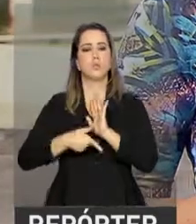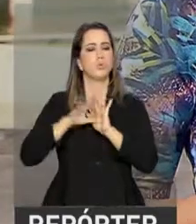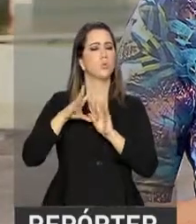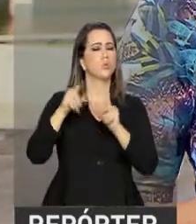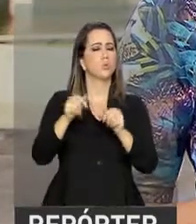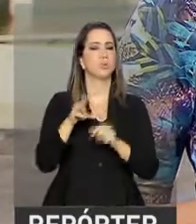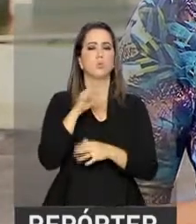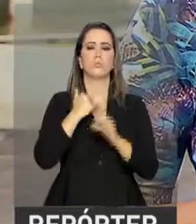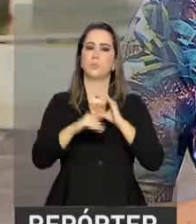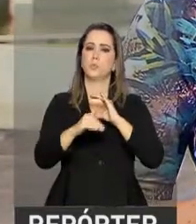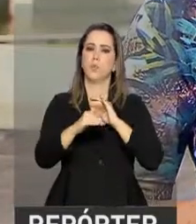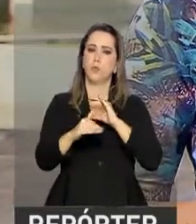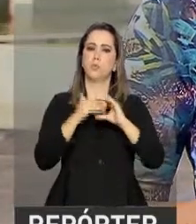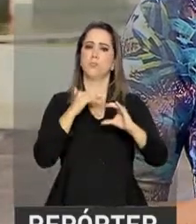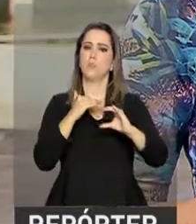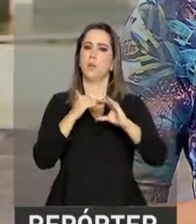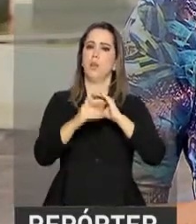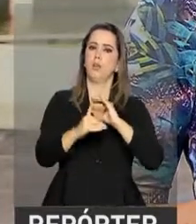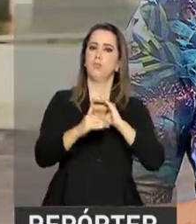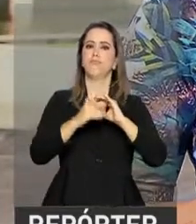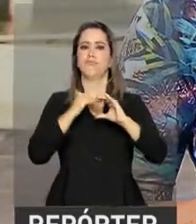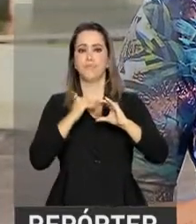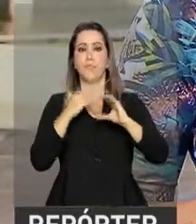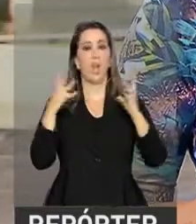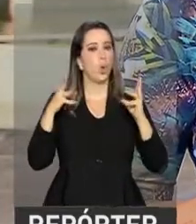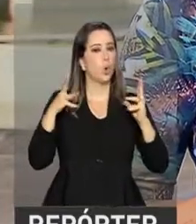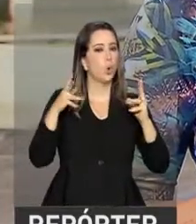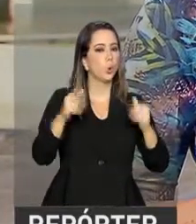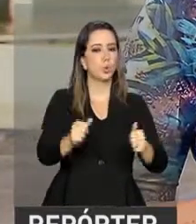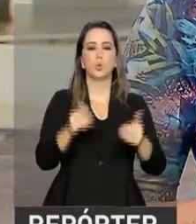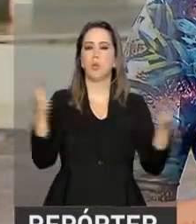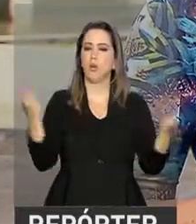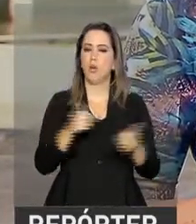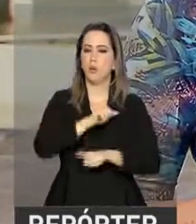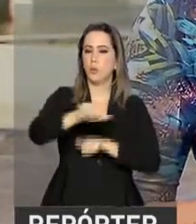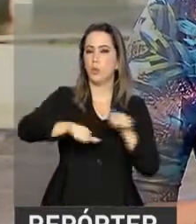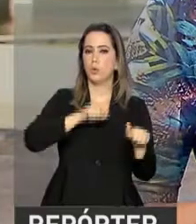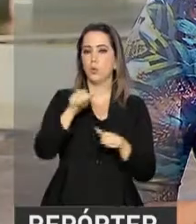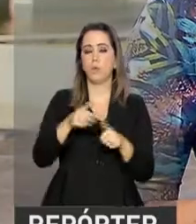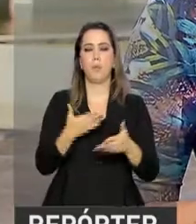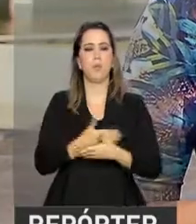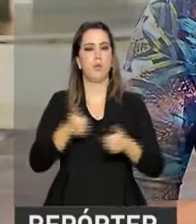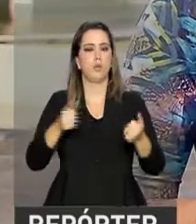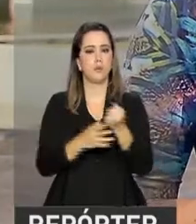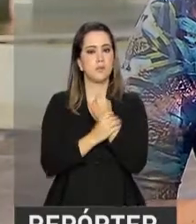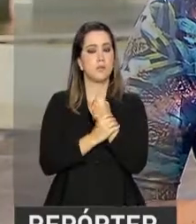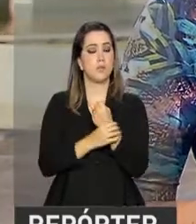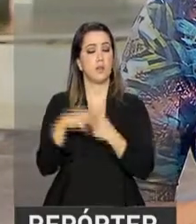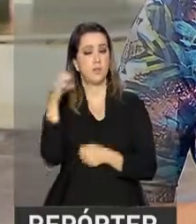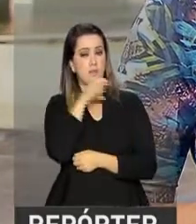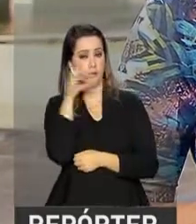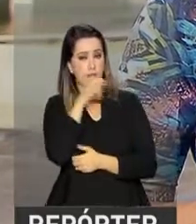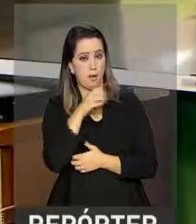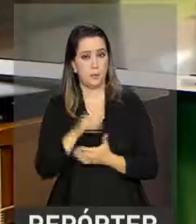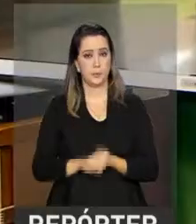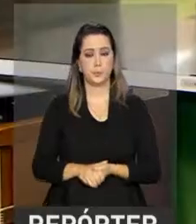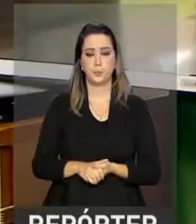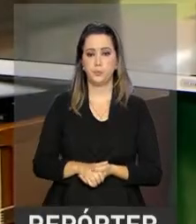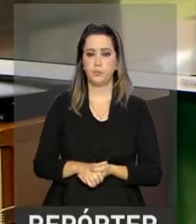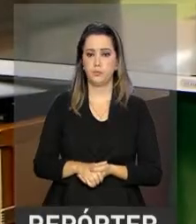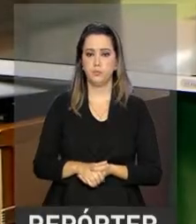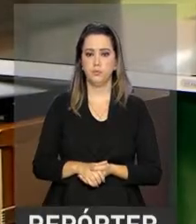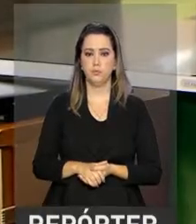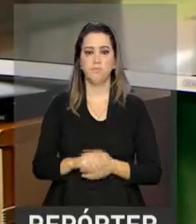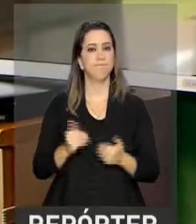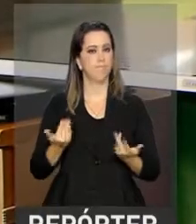e o acompanhamento era manual agora é tudo eletrônico o que traz mais segurança e rapidez ao processo o que